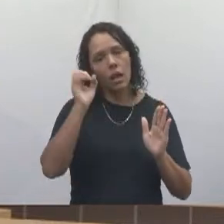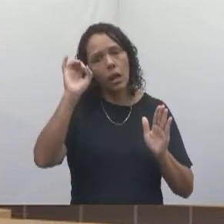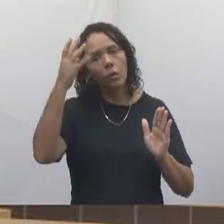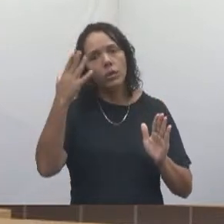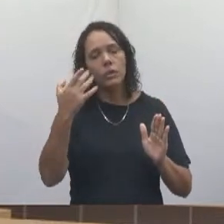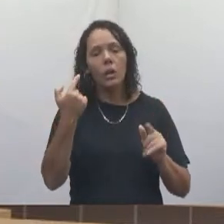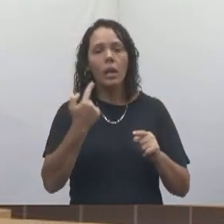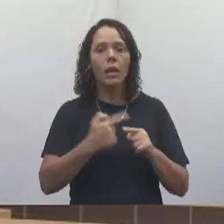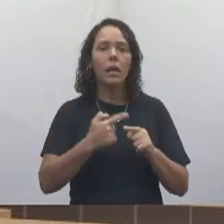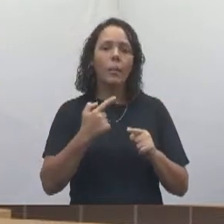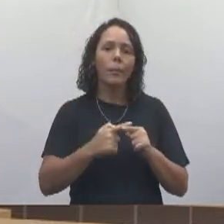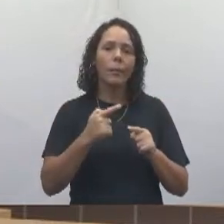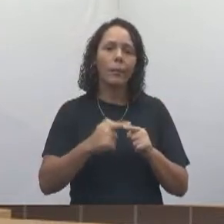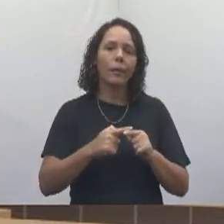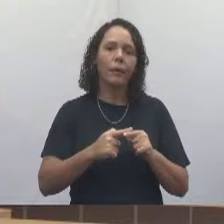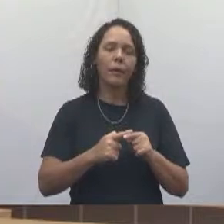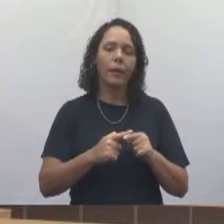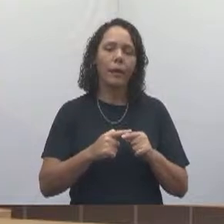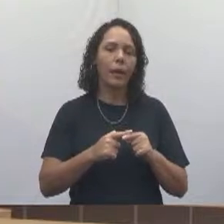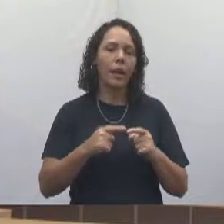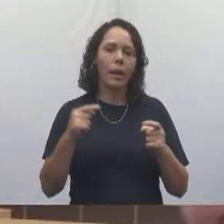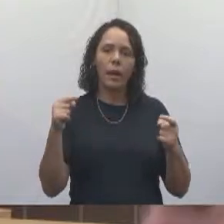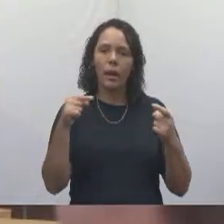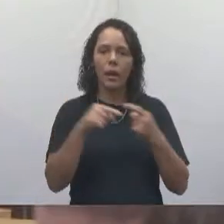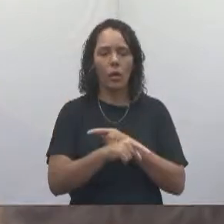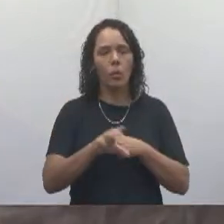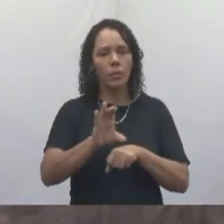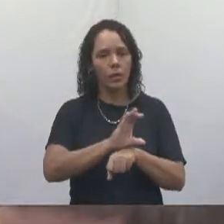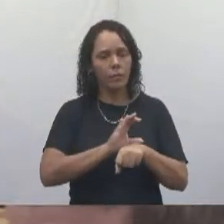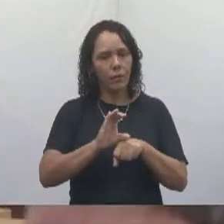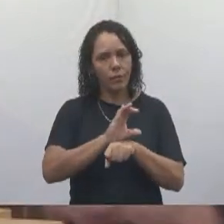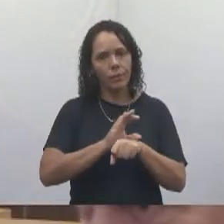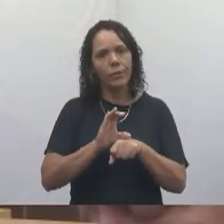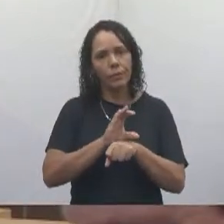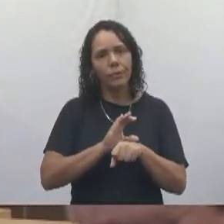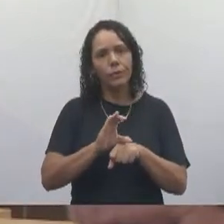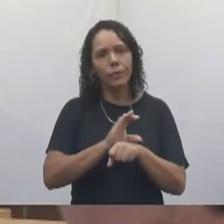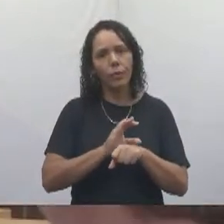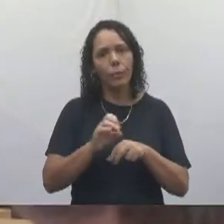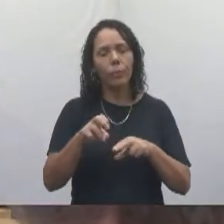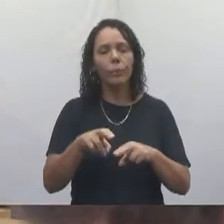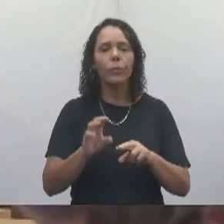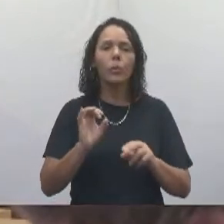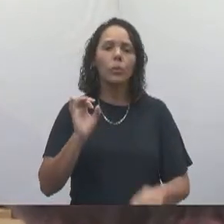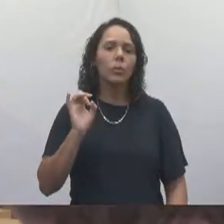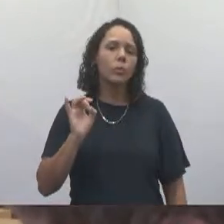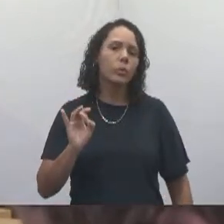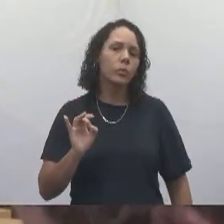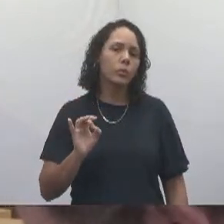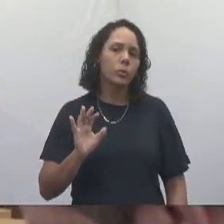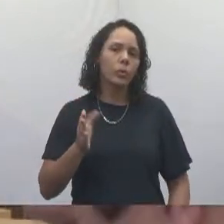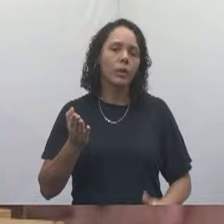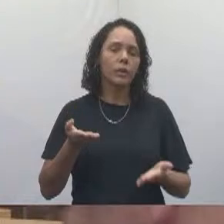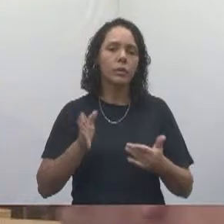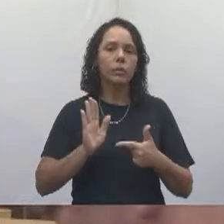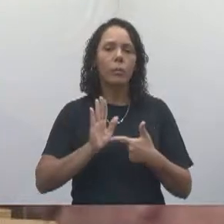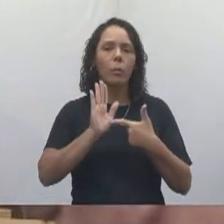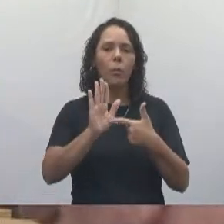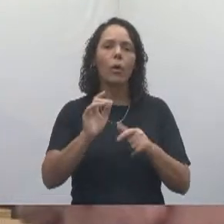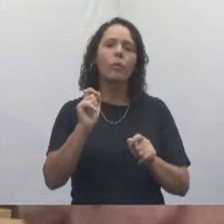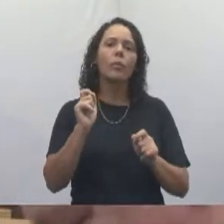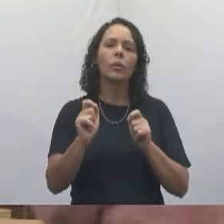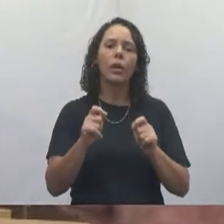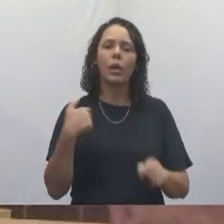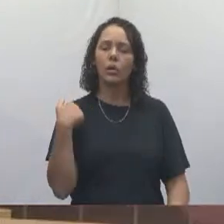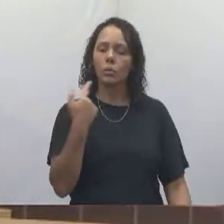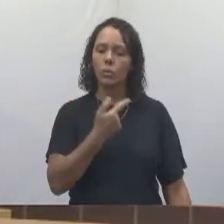de sua inconstitucionalidade. Só esses 2 elementos já provam o nível de respeito e de cordialidade que